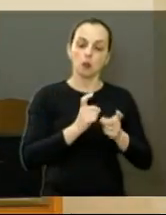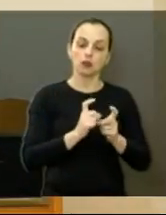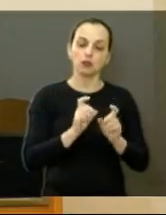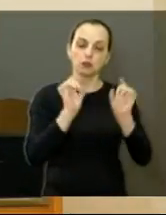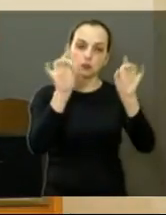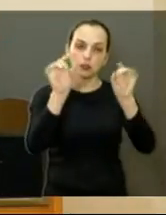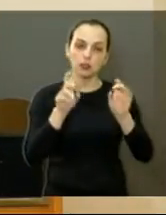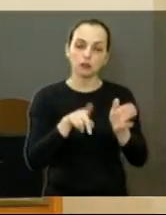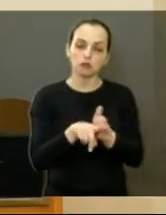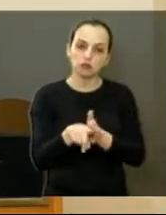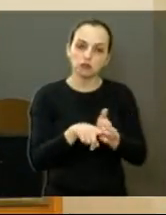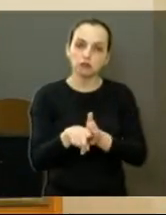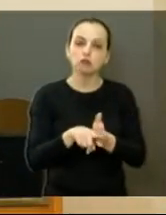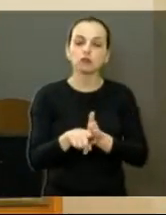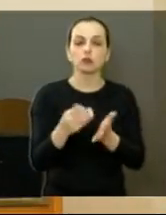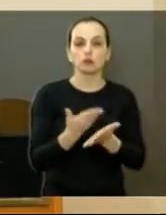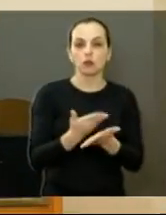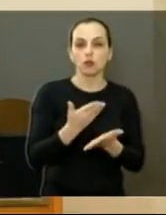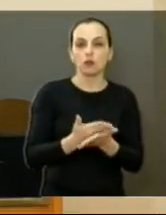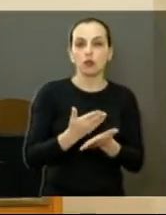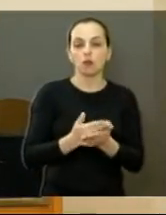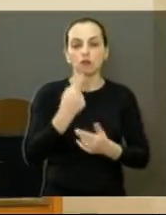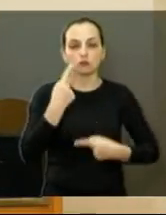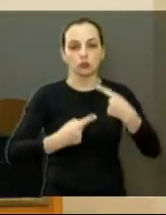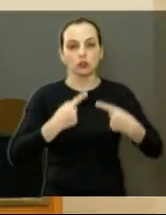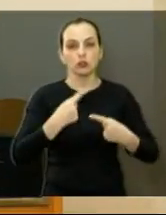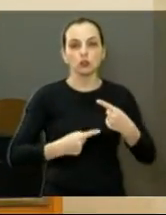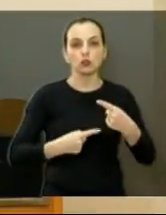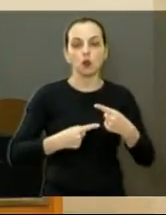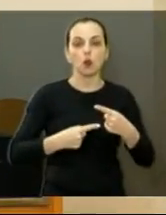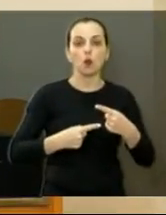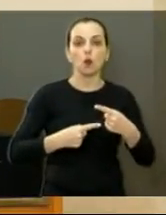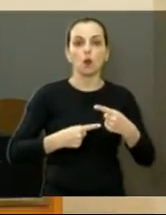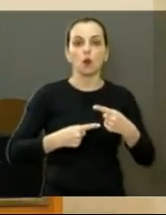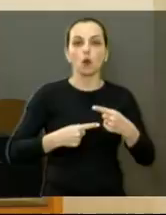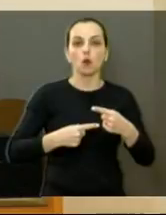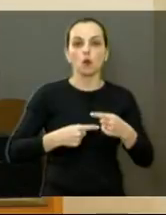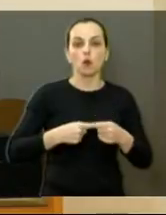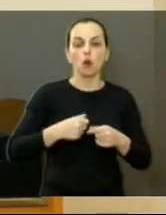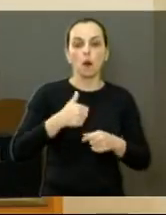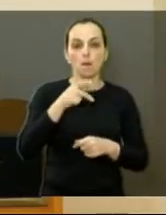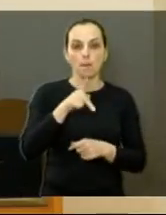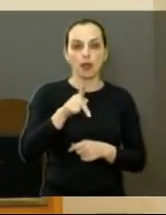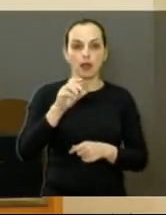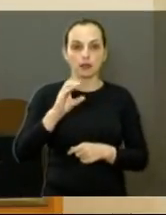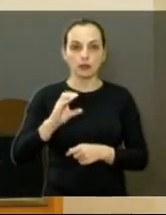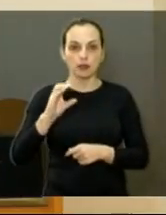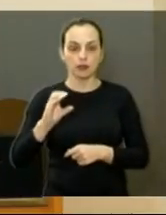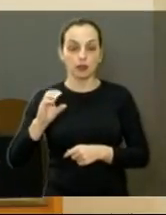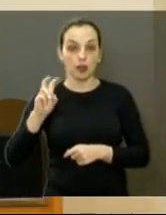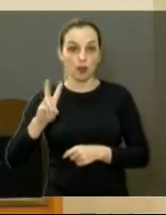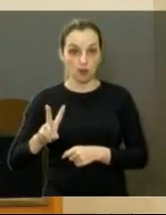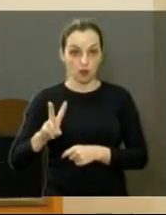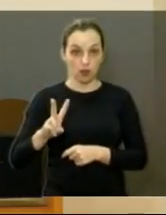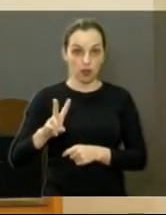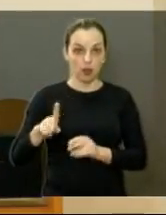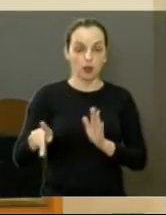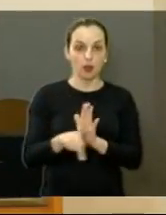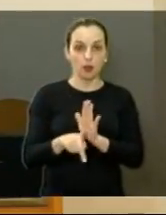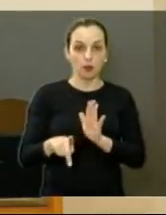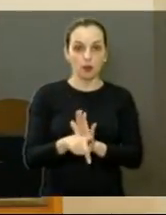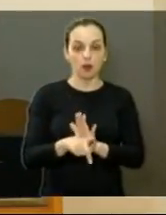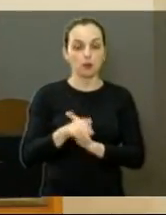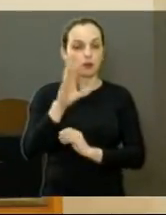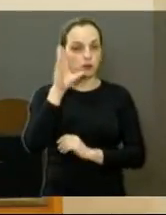que discute a revisão do PCCV, do plano de cargo, carreira